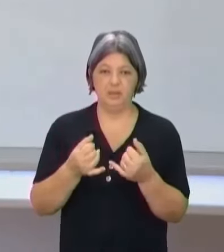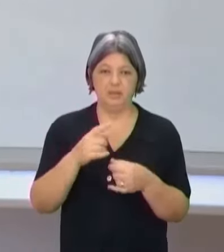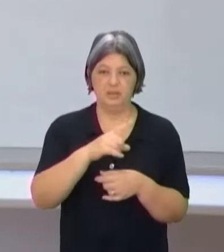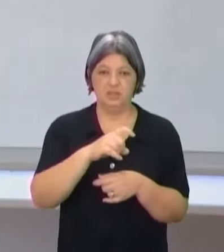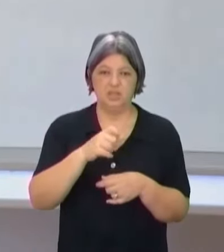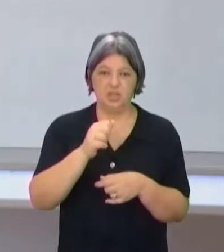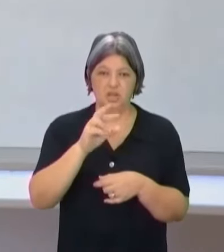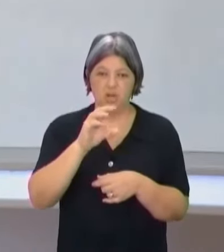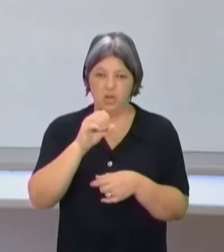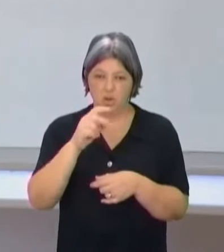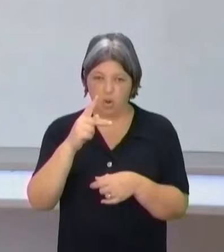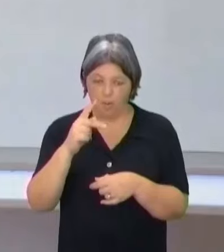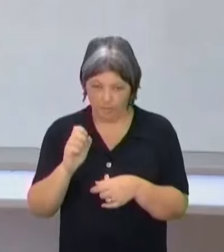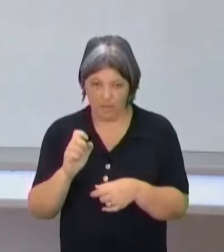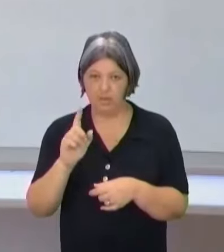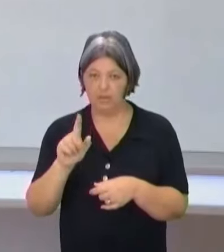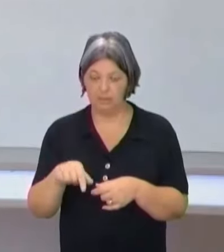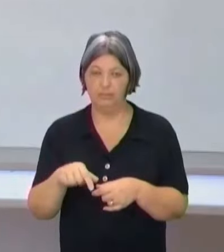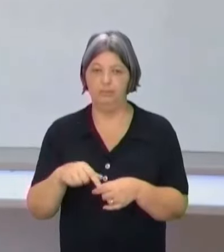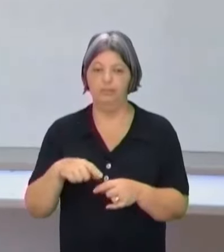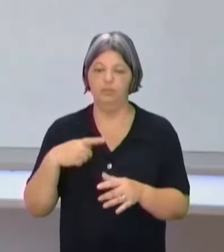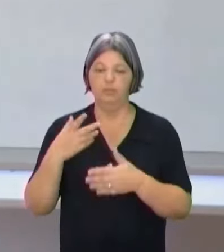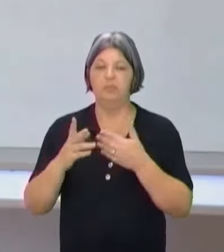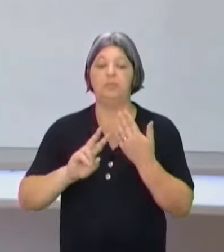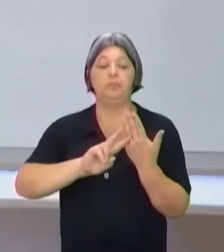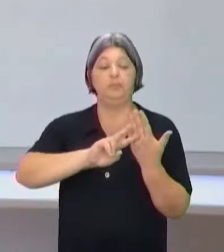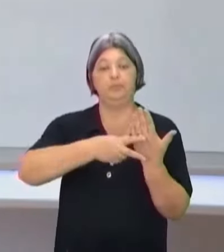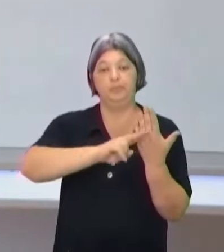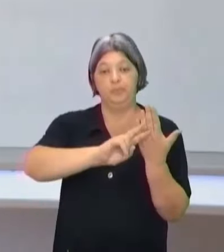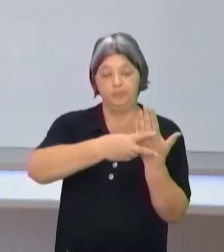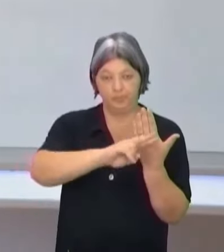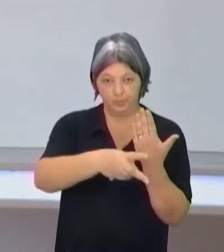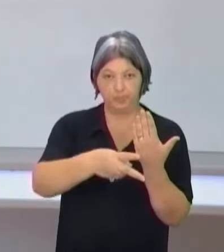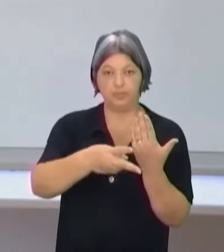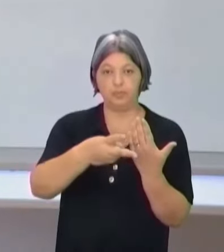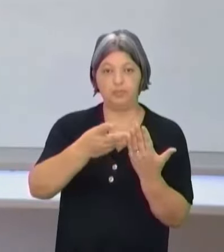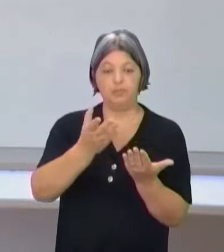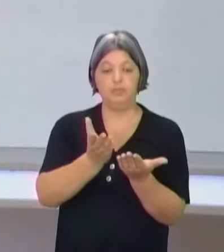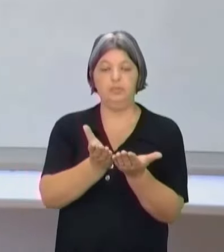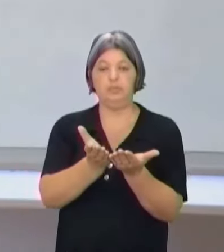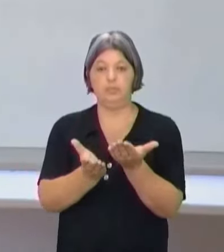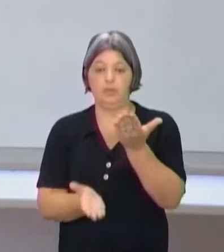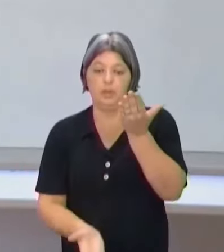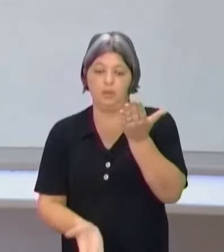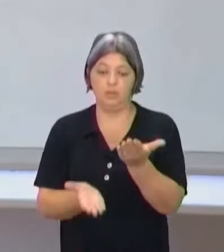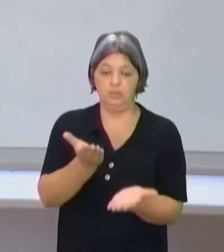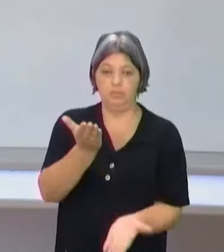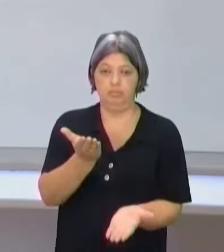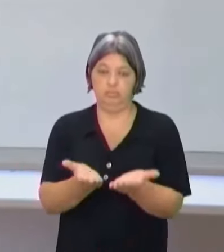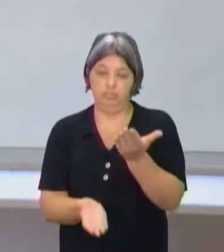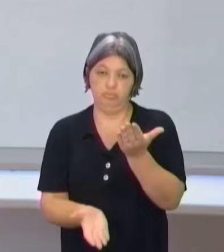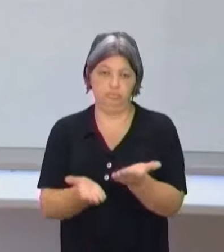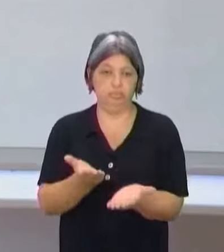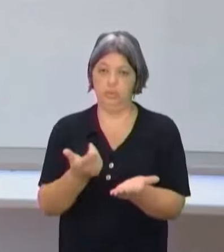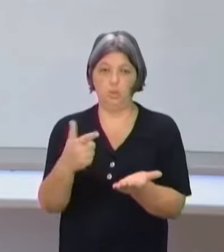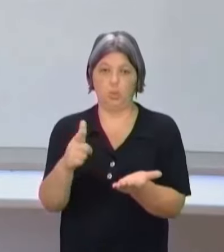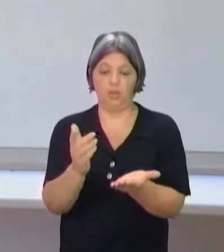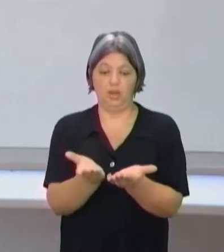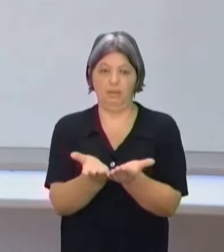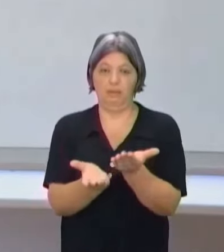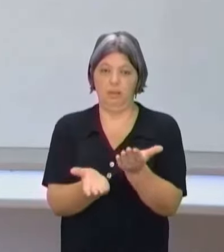gente fala, né? Então, é uma consequência do desequilíbrio deste equilíbrio químico. Ficou feio, né?